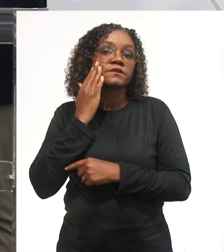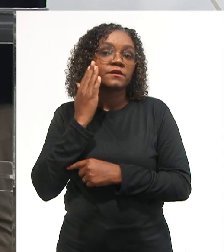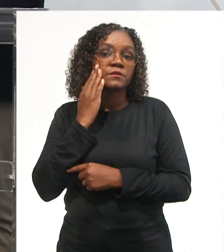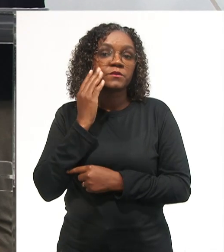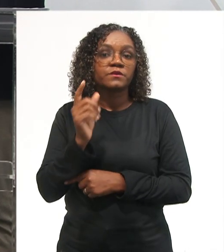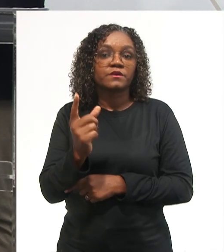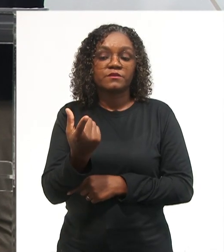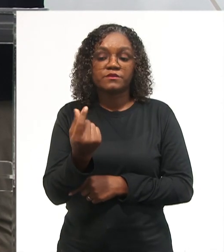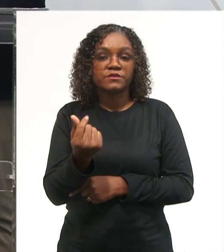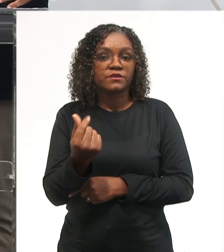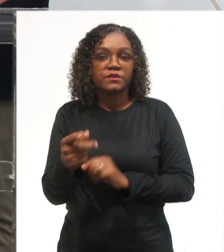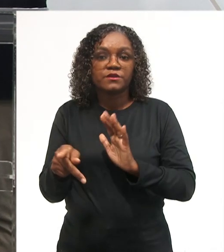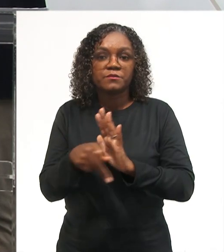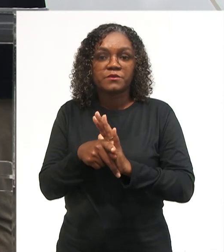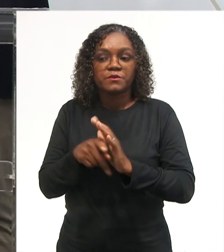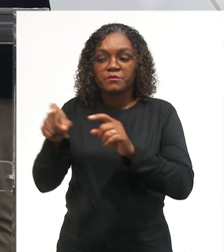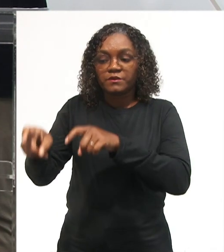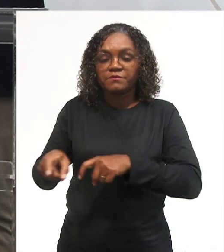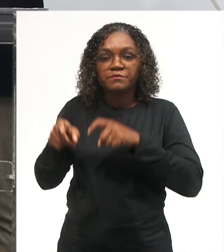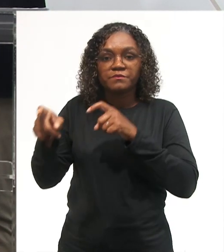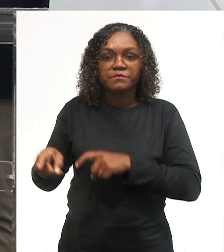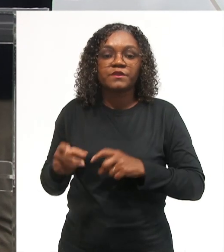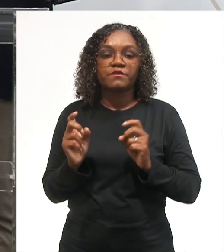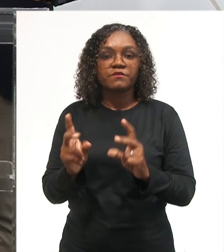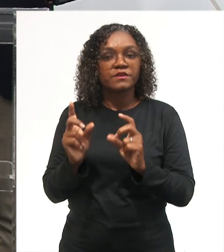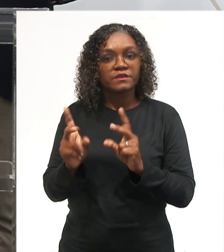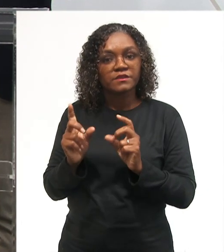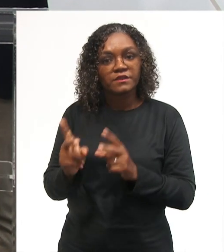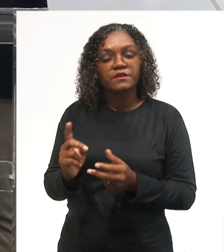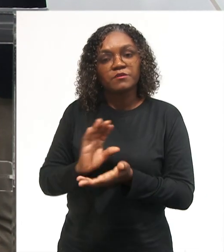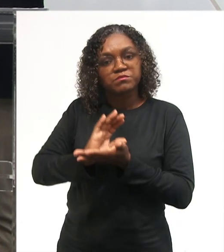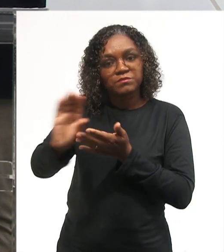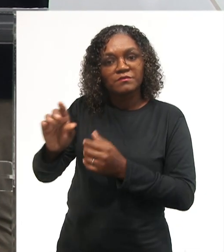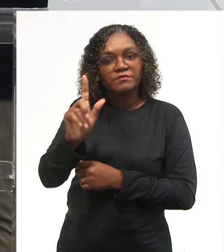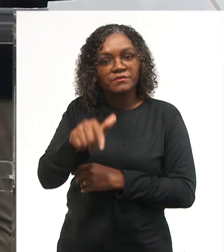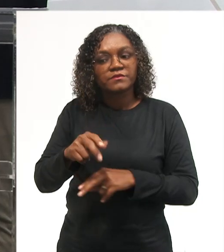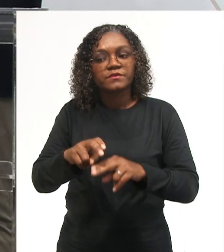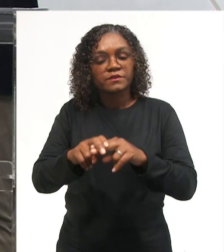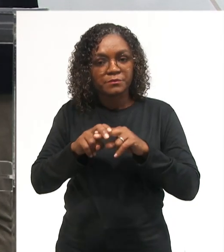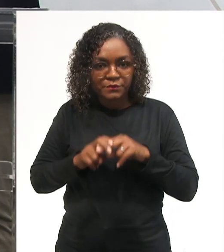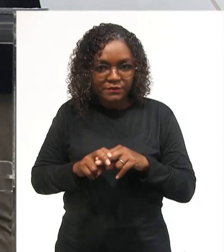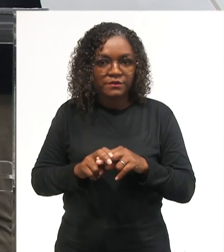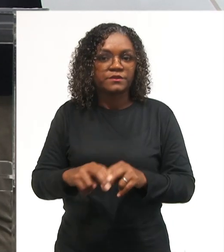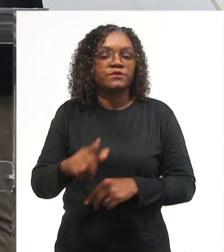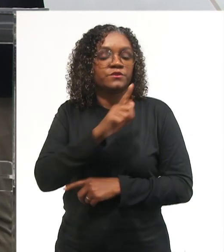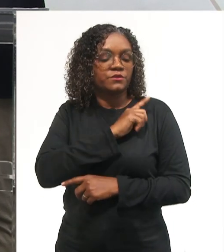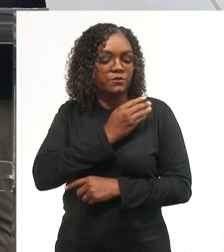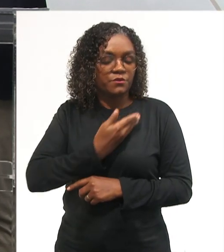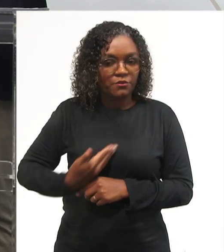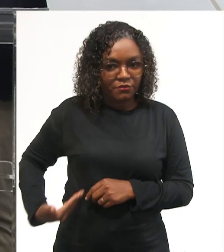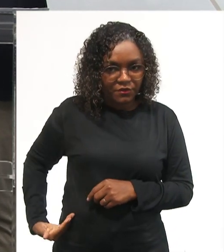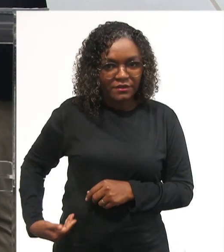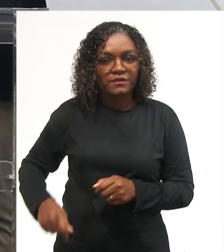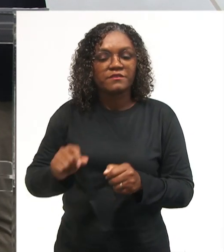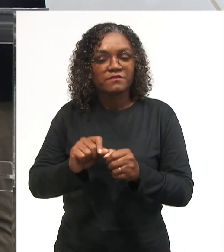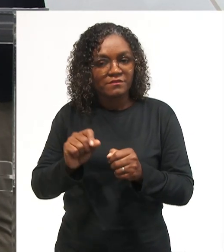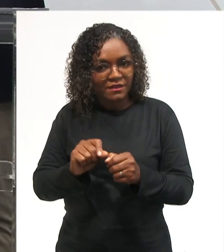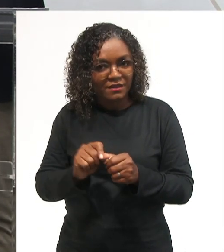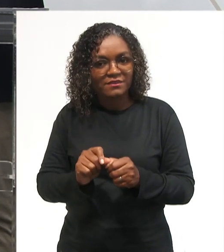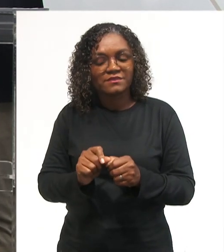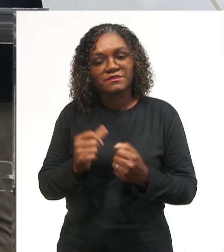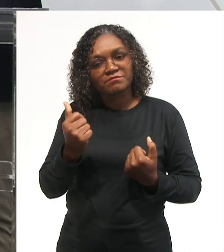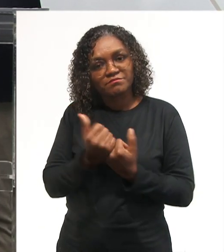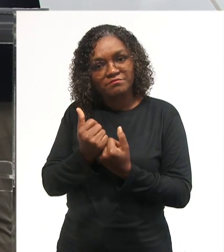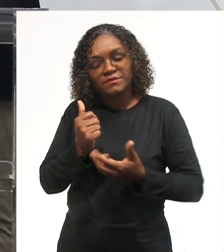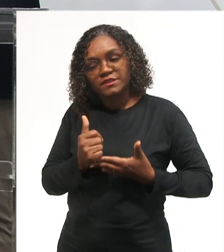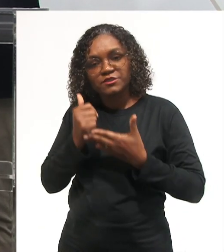de subsistência. Eles não teriam como estar sobrando e ainda investindo na infraestrutura. Por isso que o governo, a gente considera aqui um exemplo, né, bem simples de